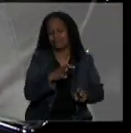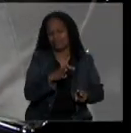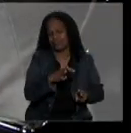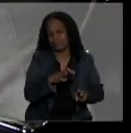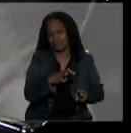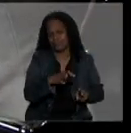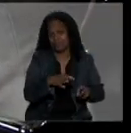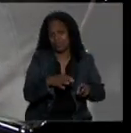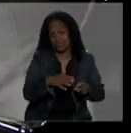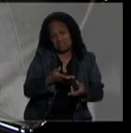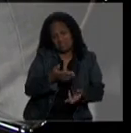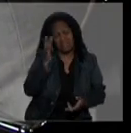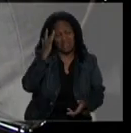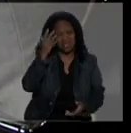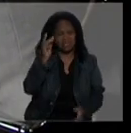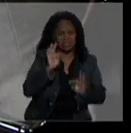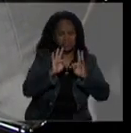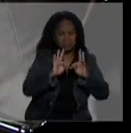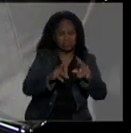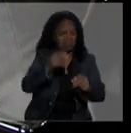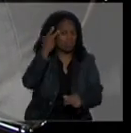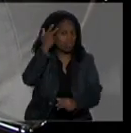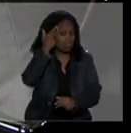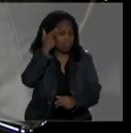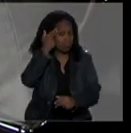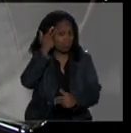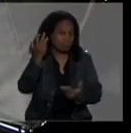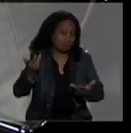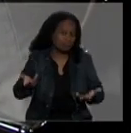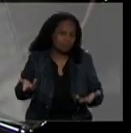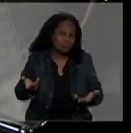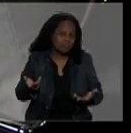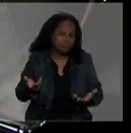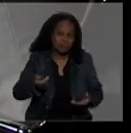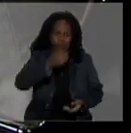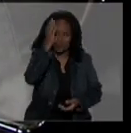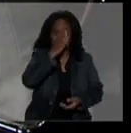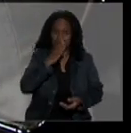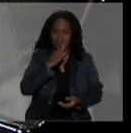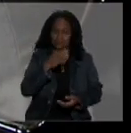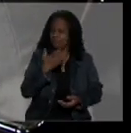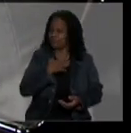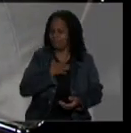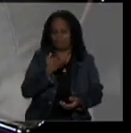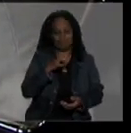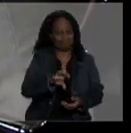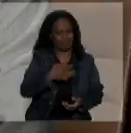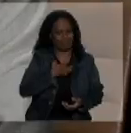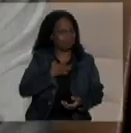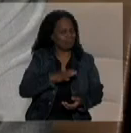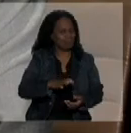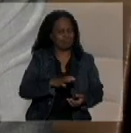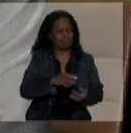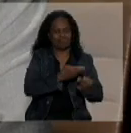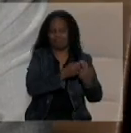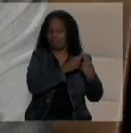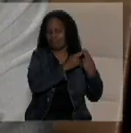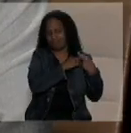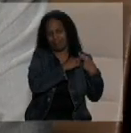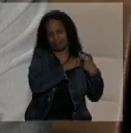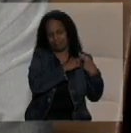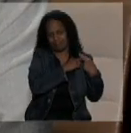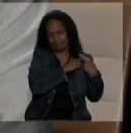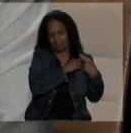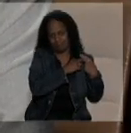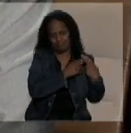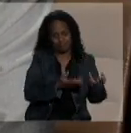como se fosse algo normal que tivesse acontecido, e, ou seja, o Brasil não se sente responsável pela